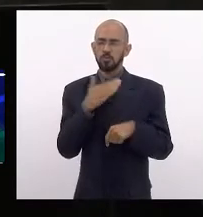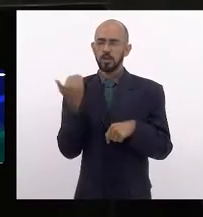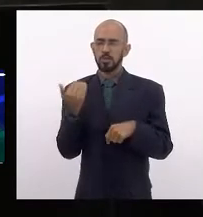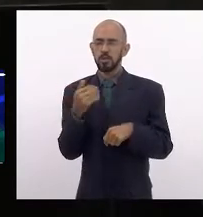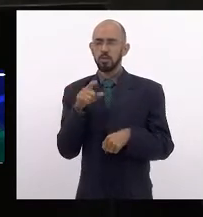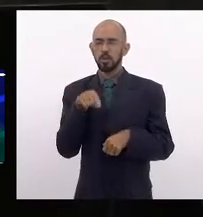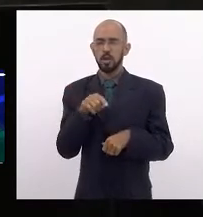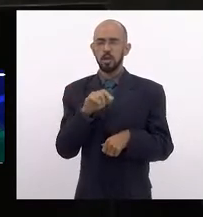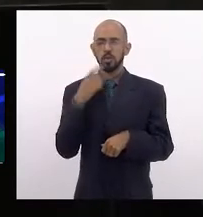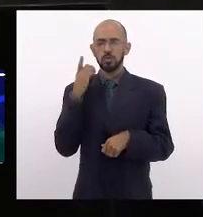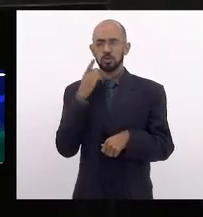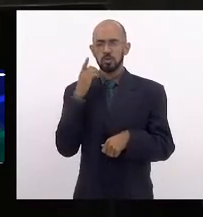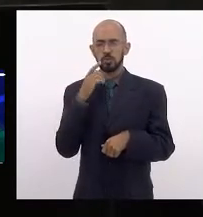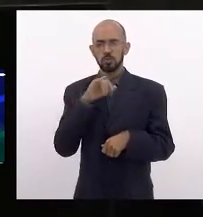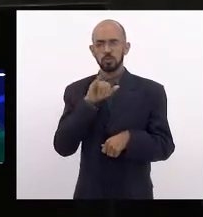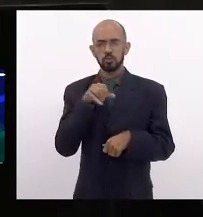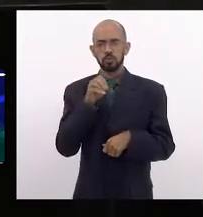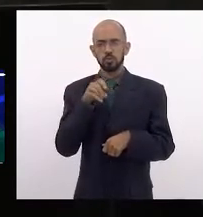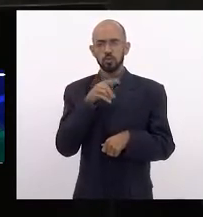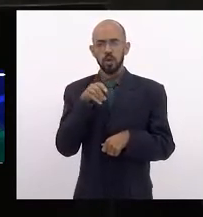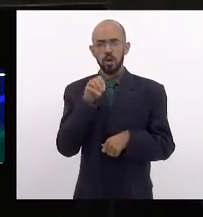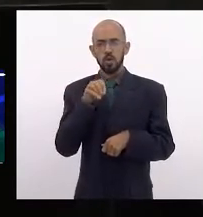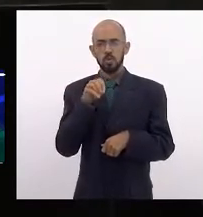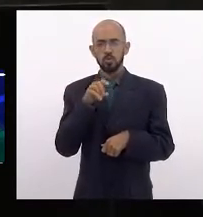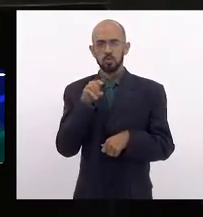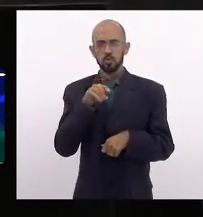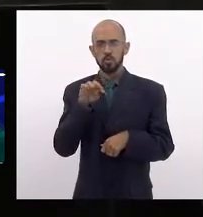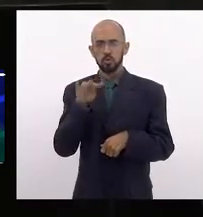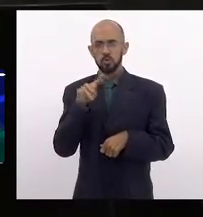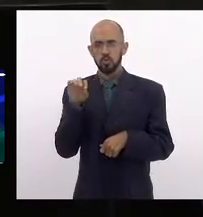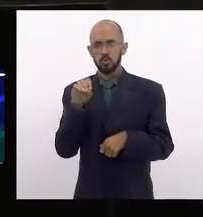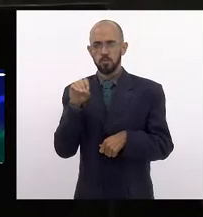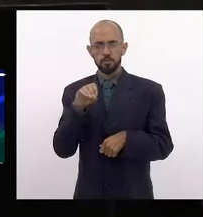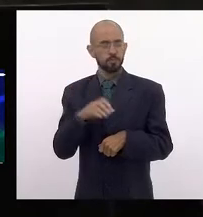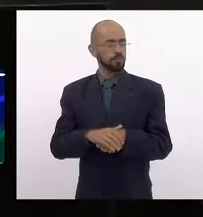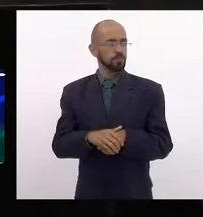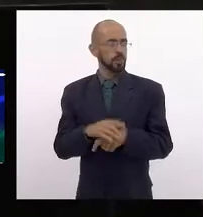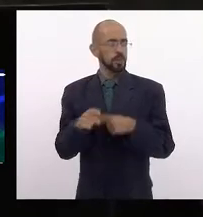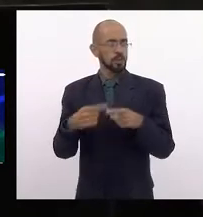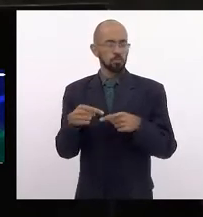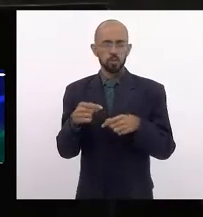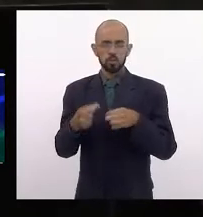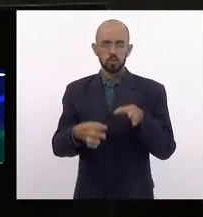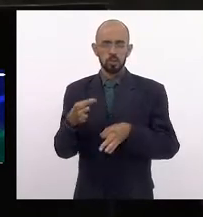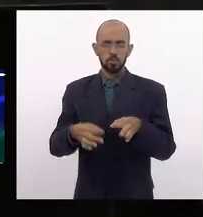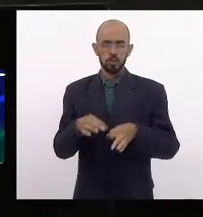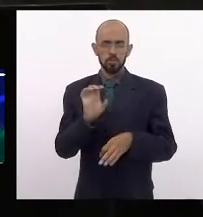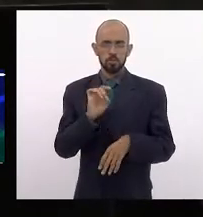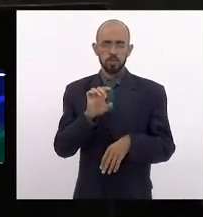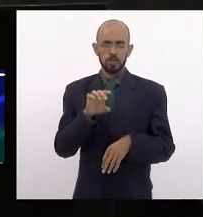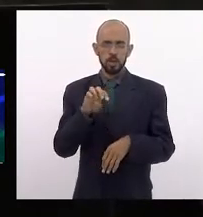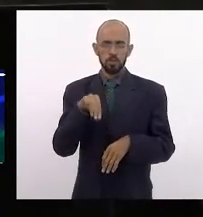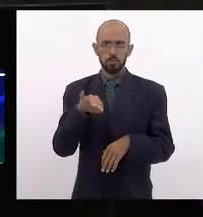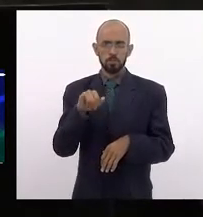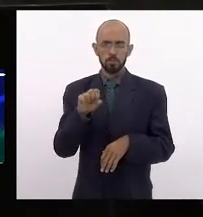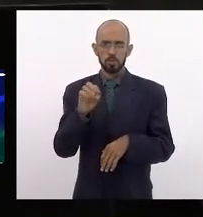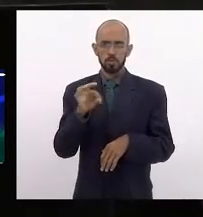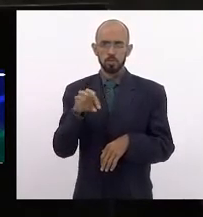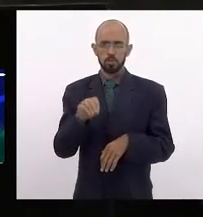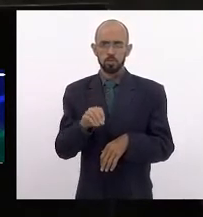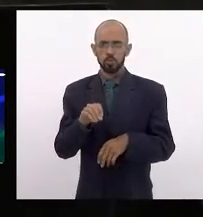foi o nosso querido Deputado Joãozinho e depois no tribunal especial misto deputada